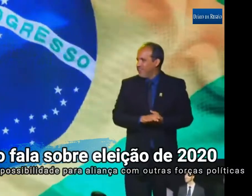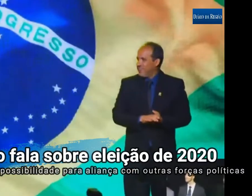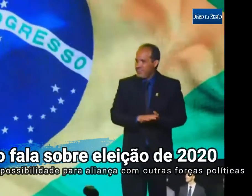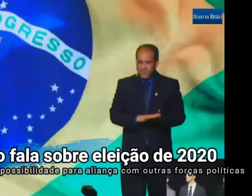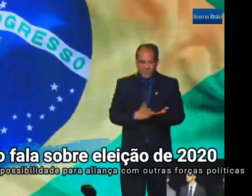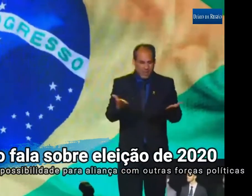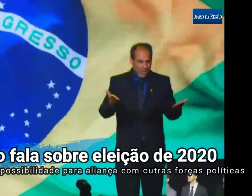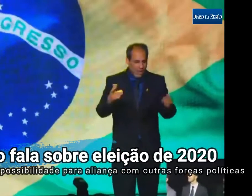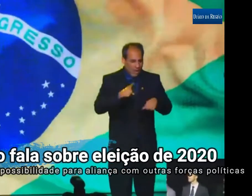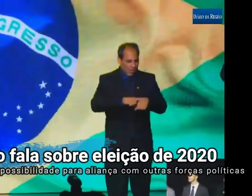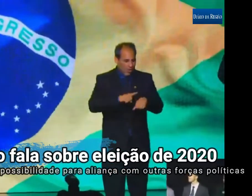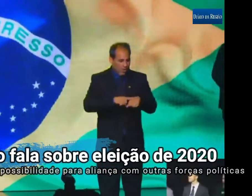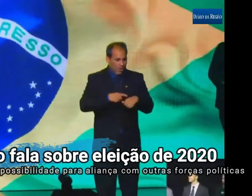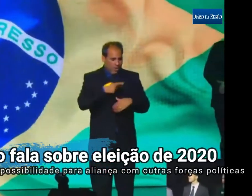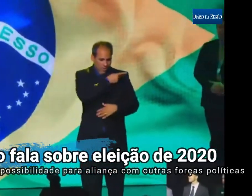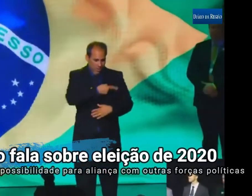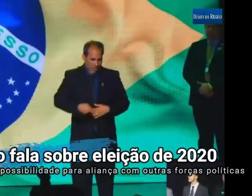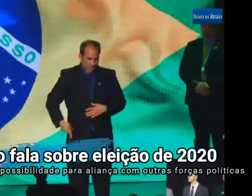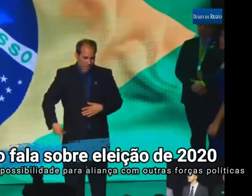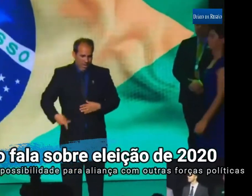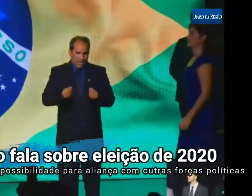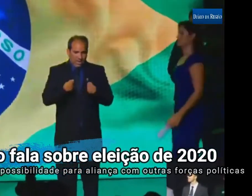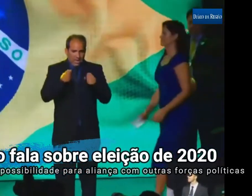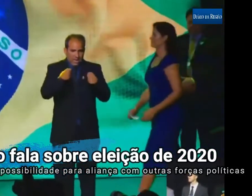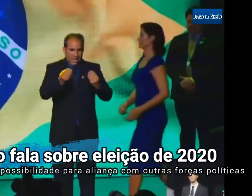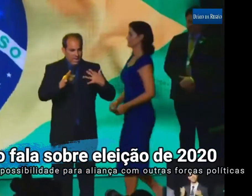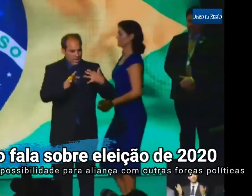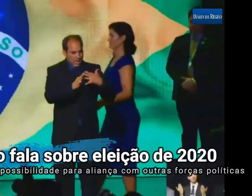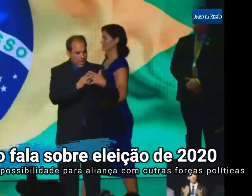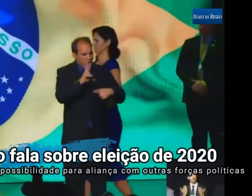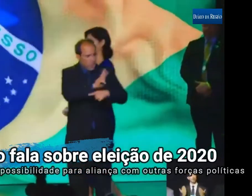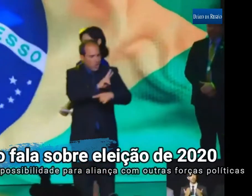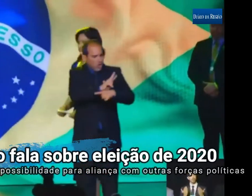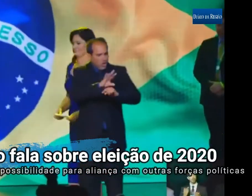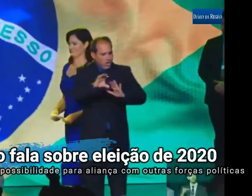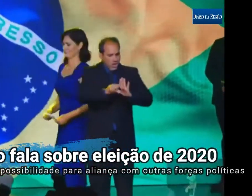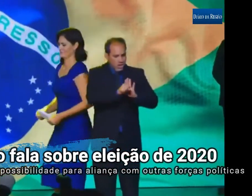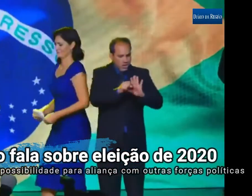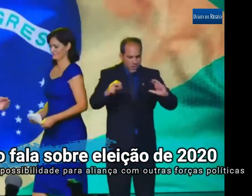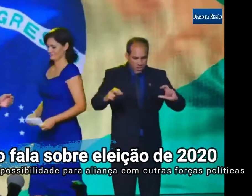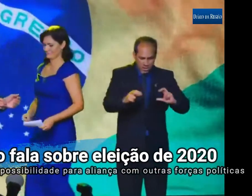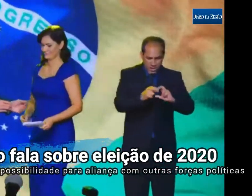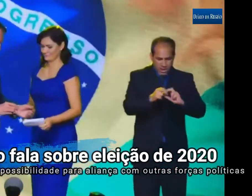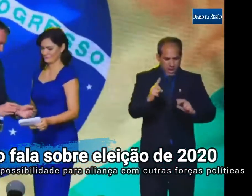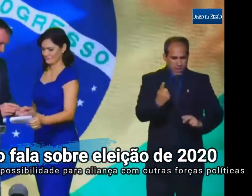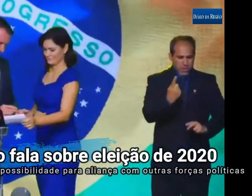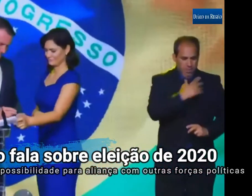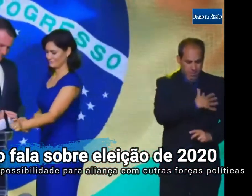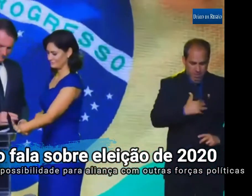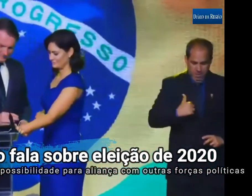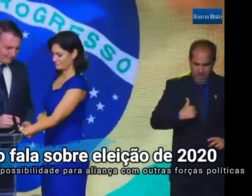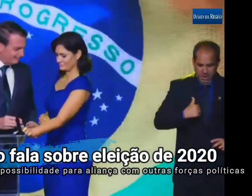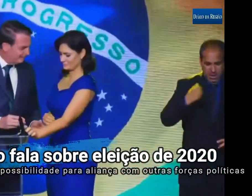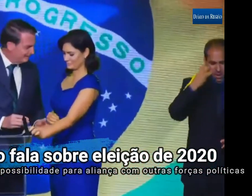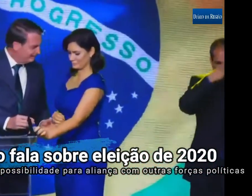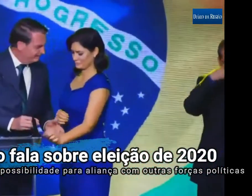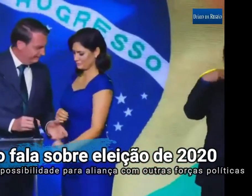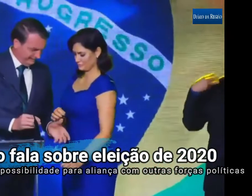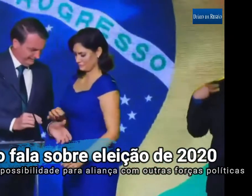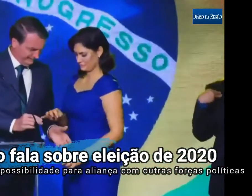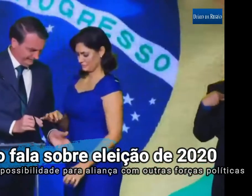Neste momento, então, o presidente da República entrega o símbolo desta agremiação à primeira-dama, a senhora Michelle